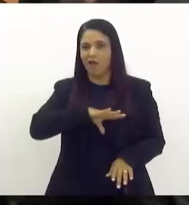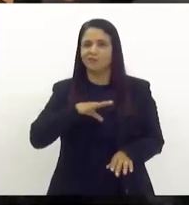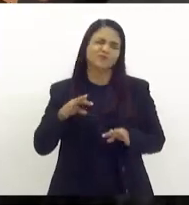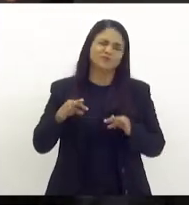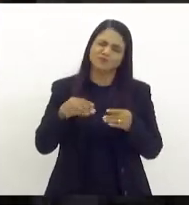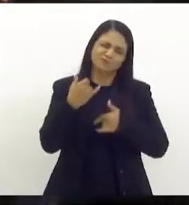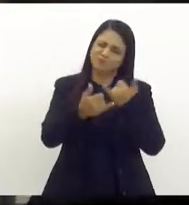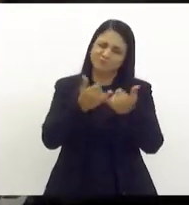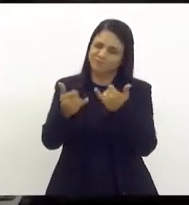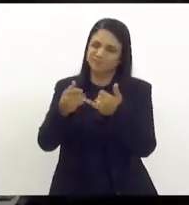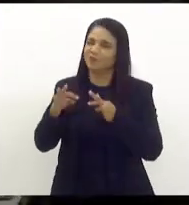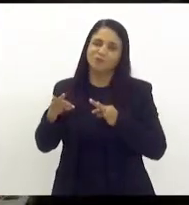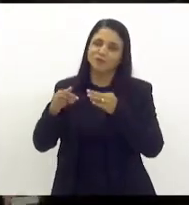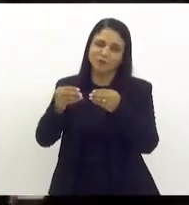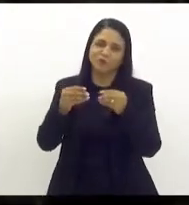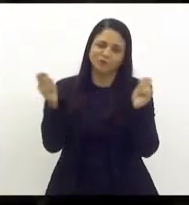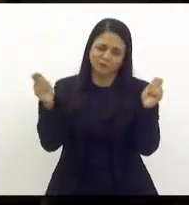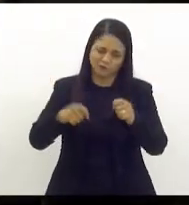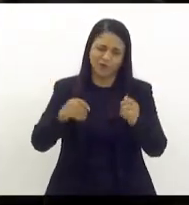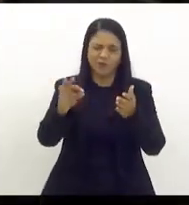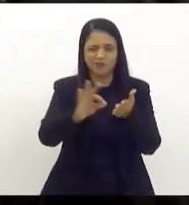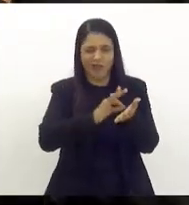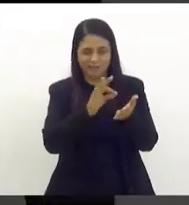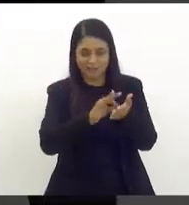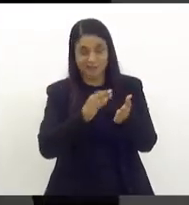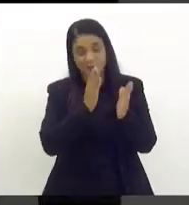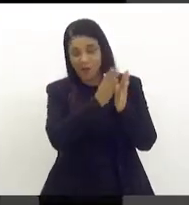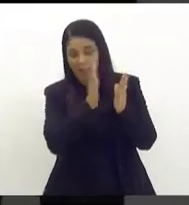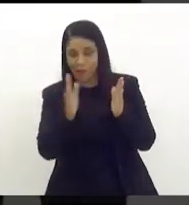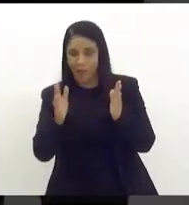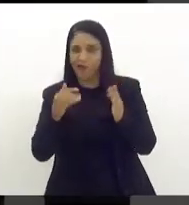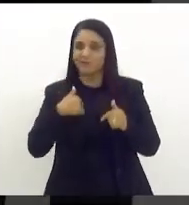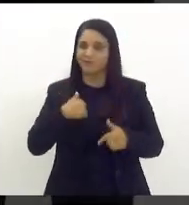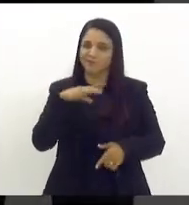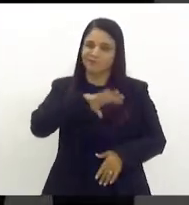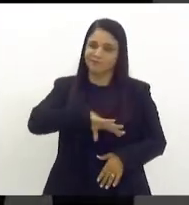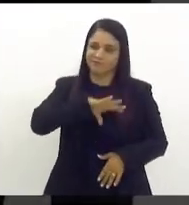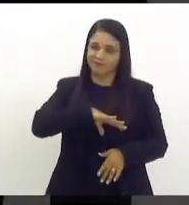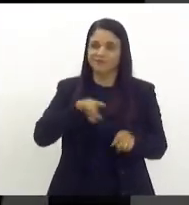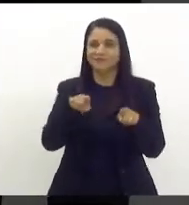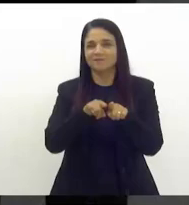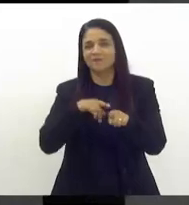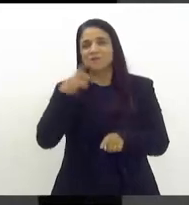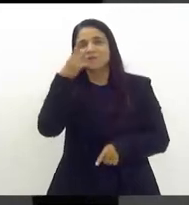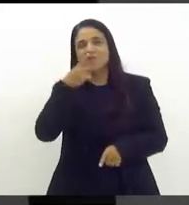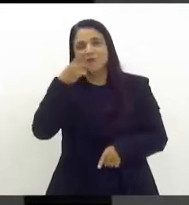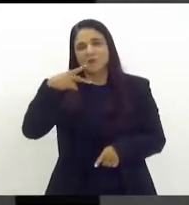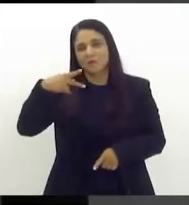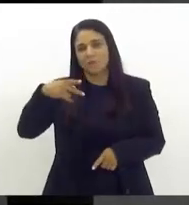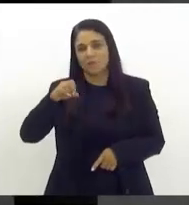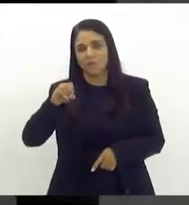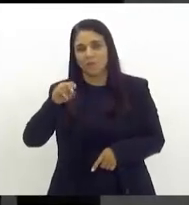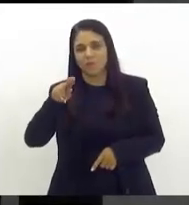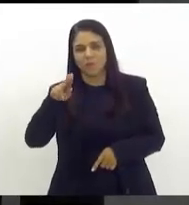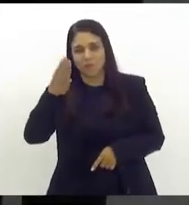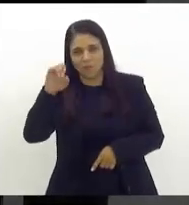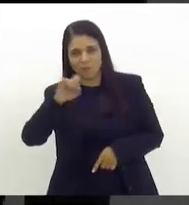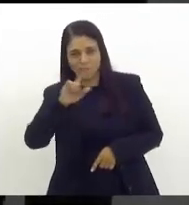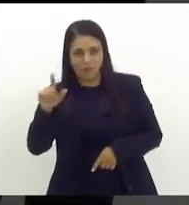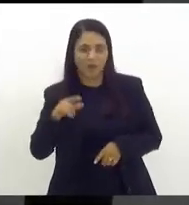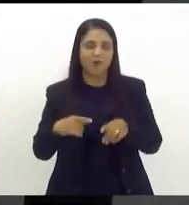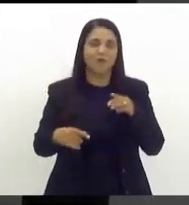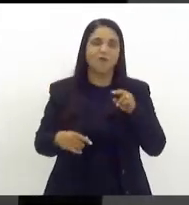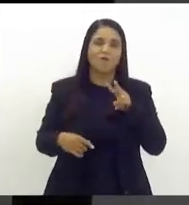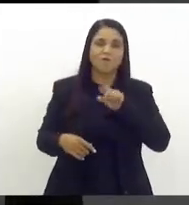então aqui pega a ordem dos vascaínos né também Deputado poubel Deputado Valdo Ceasa